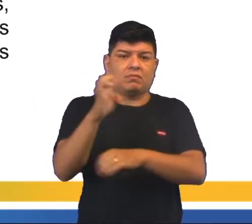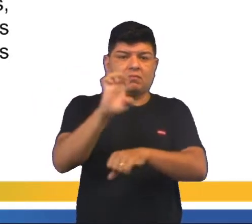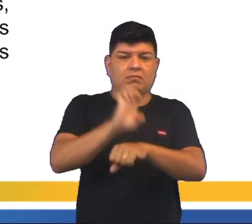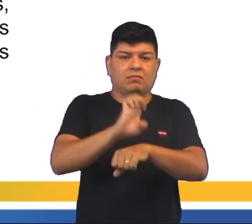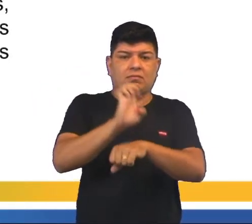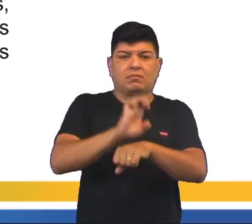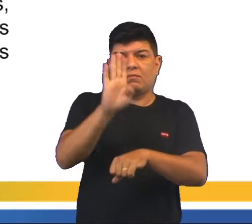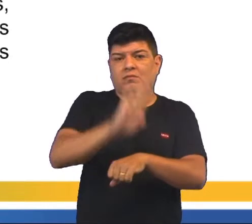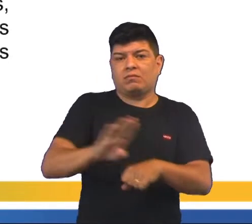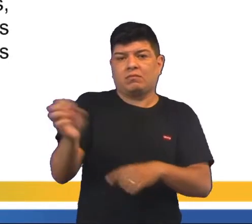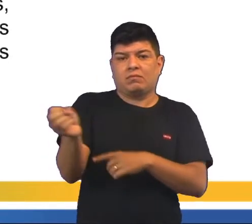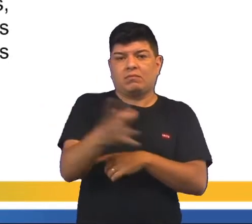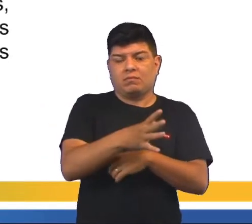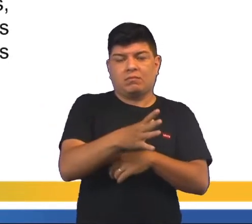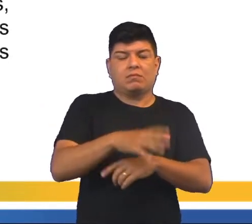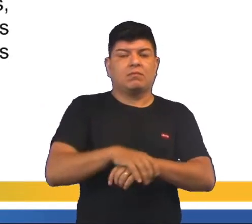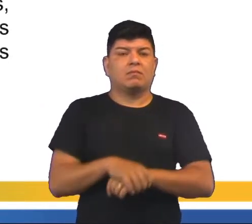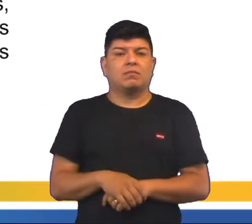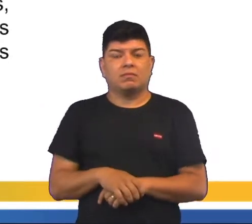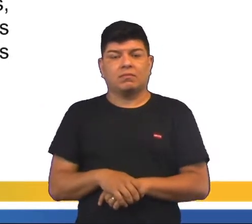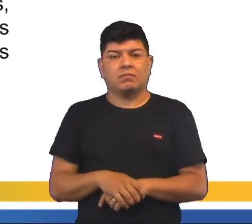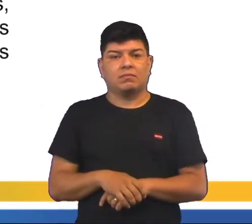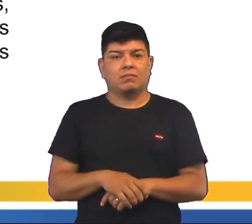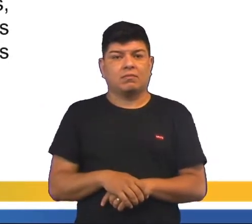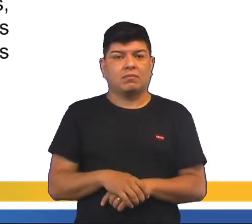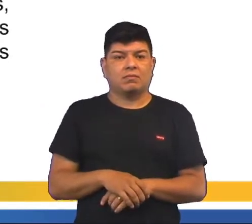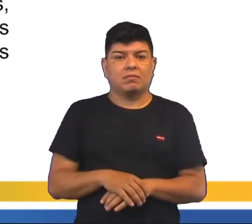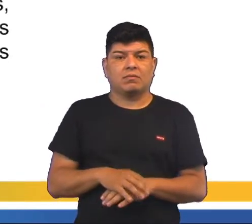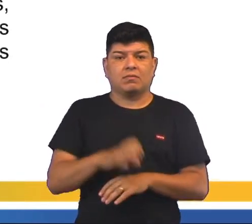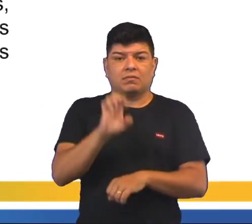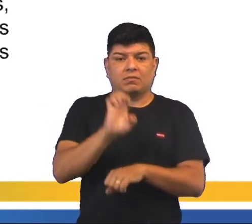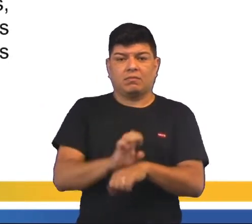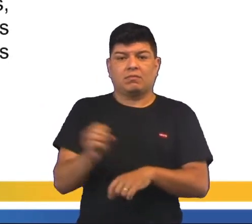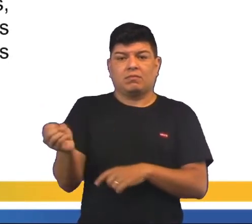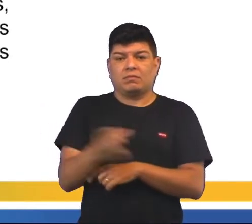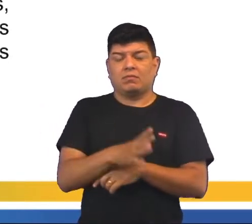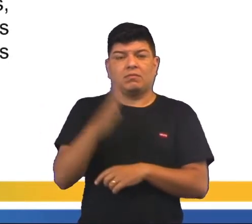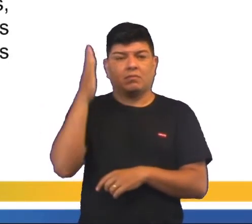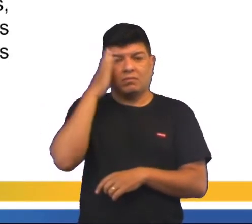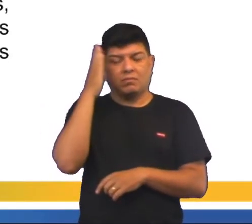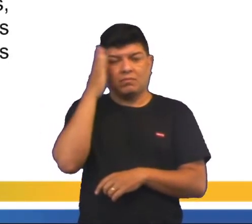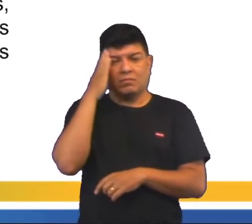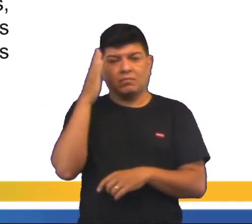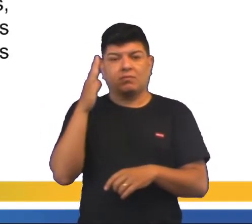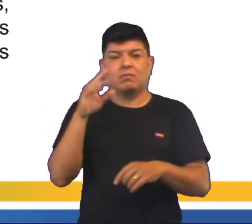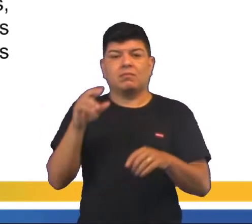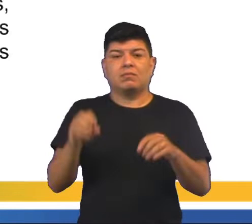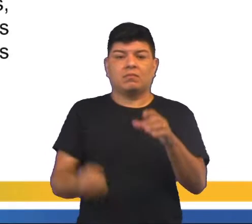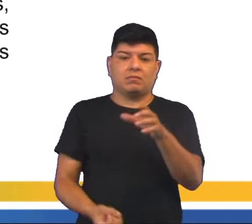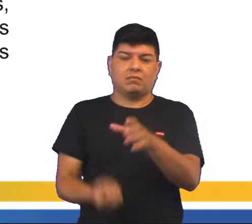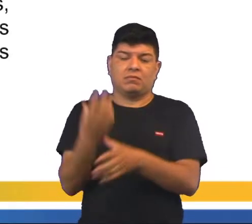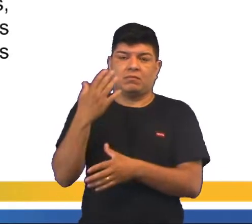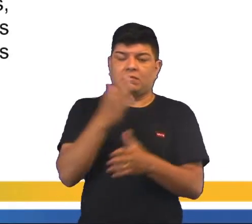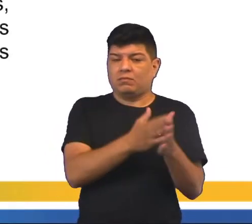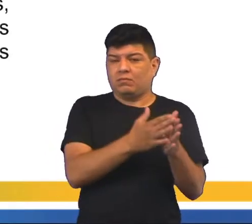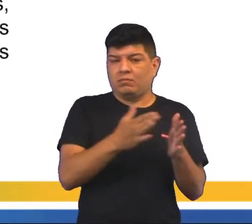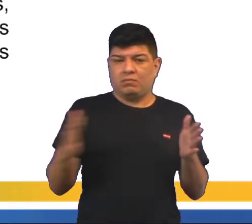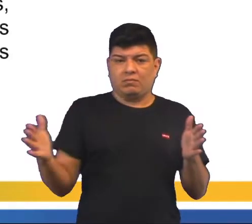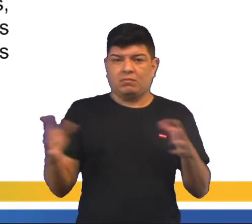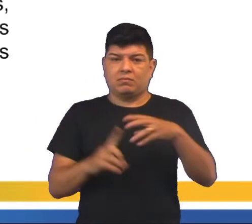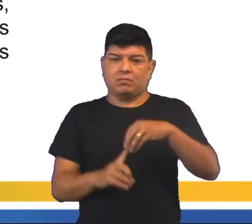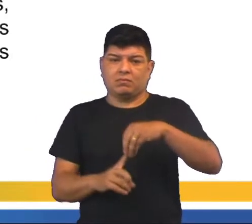Estados nacionais modernos. Por Estado Nacional Moderno, entende-se o conjunto de nações surgidas durante o processo